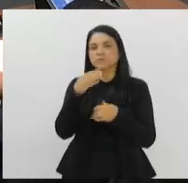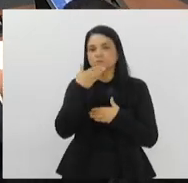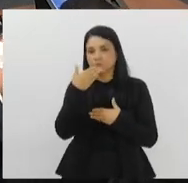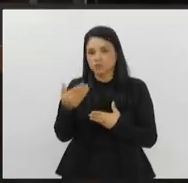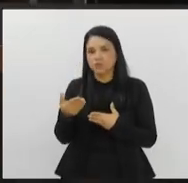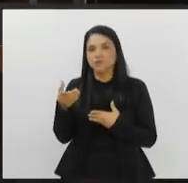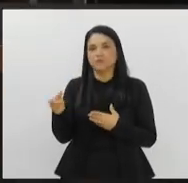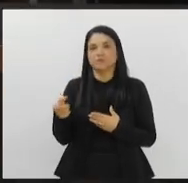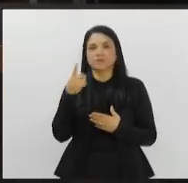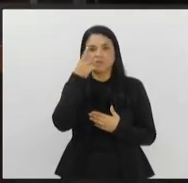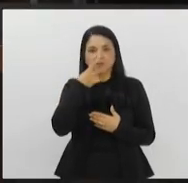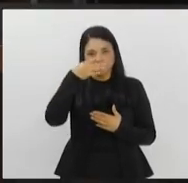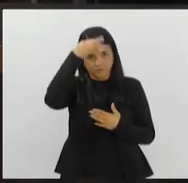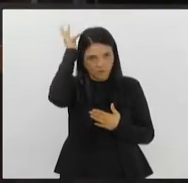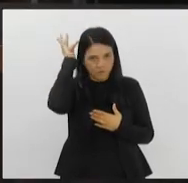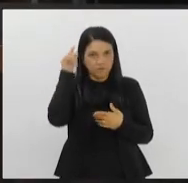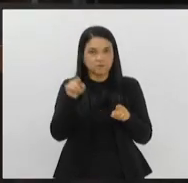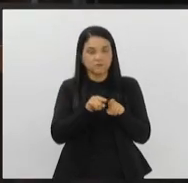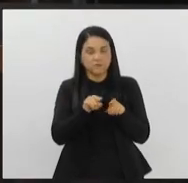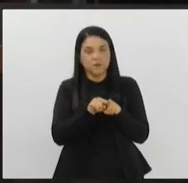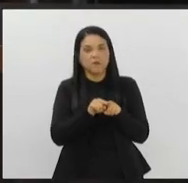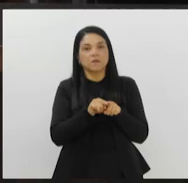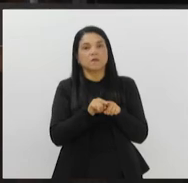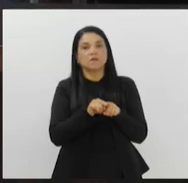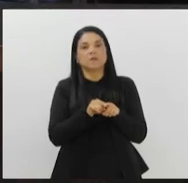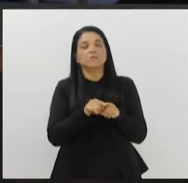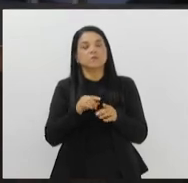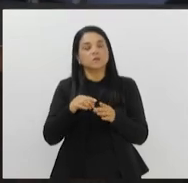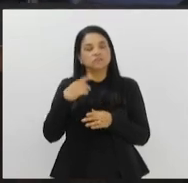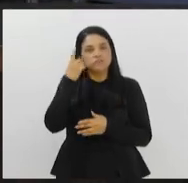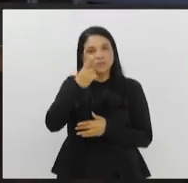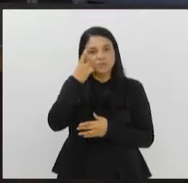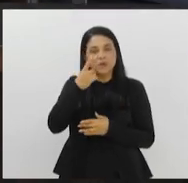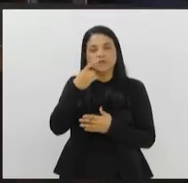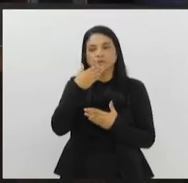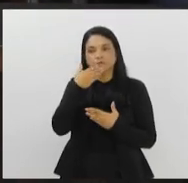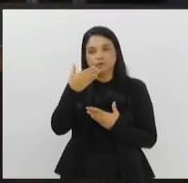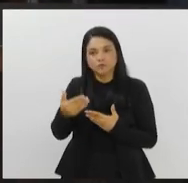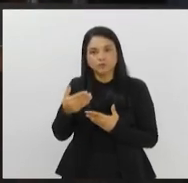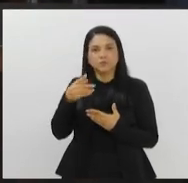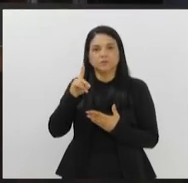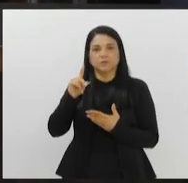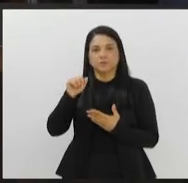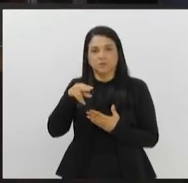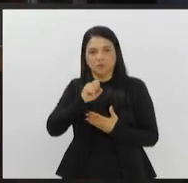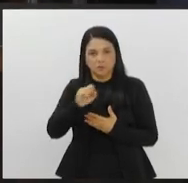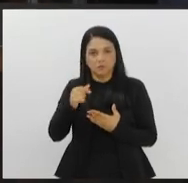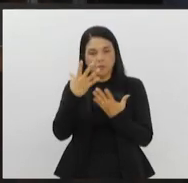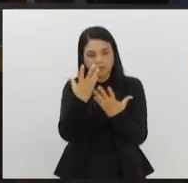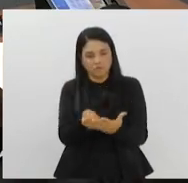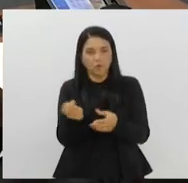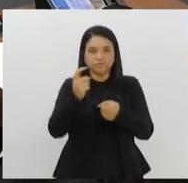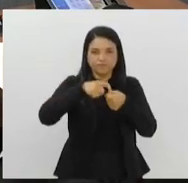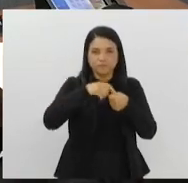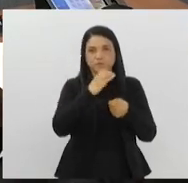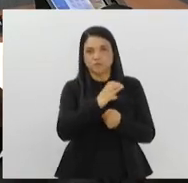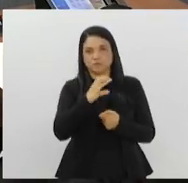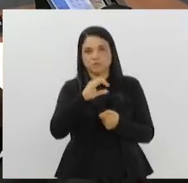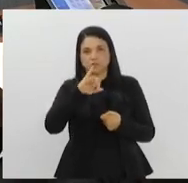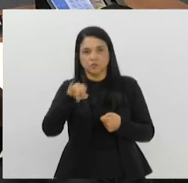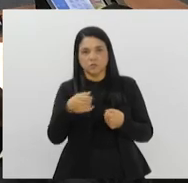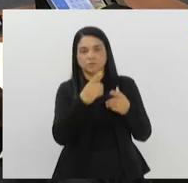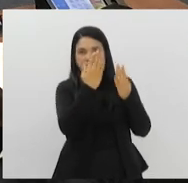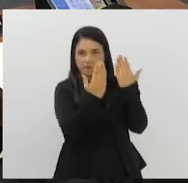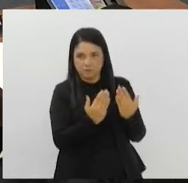Excelência, também pelo próprio pedido do autor Daniel Librelon, estamos remetendo de volta, então, à comissão. Senhor presidente. Deputado Luiz